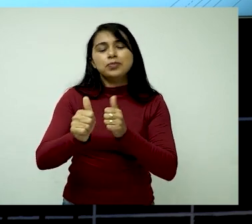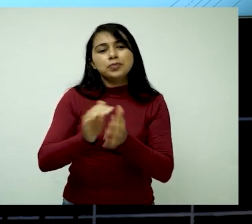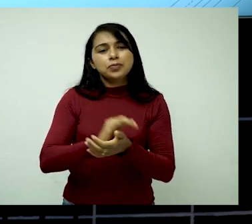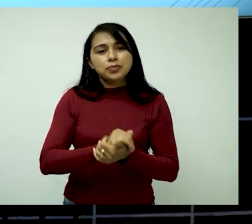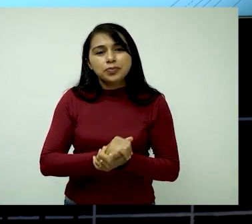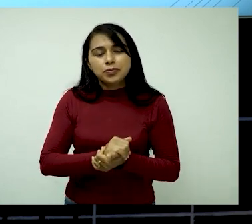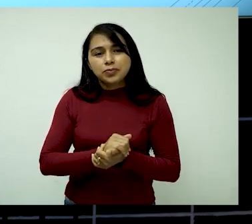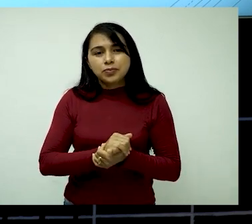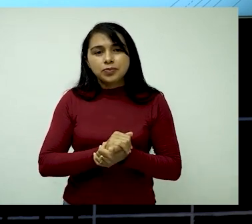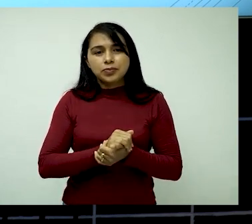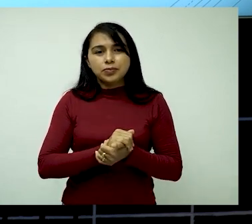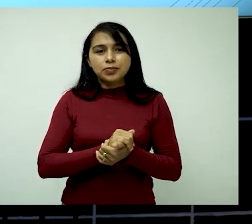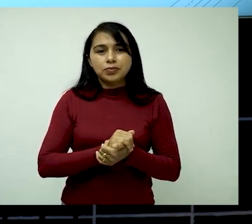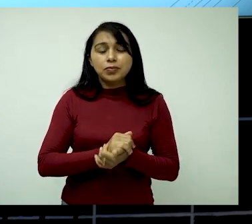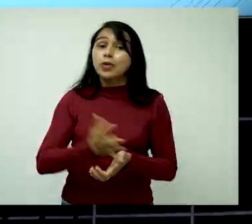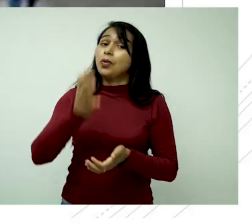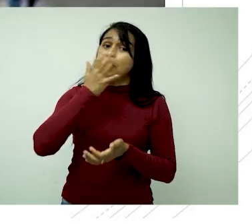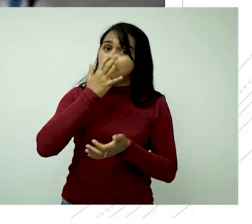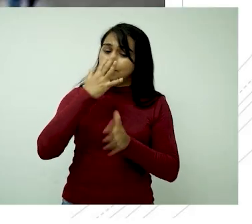por exemplo, tipo,